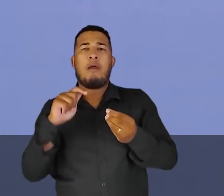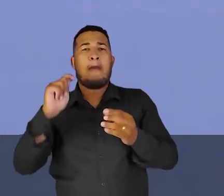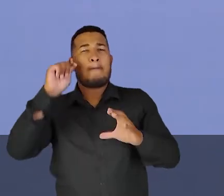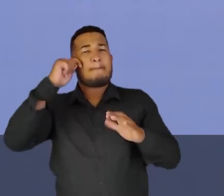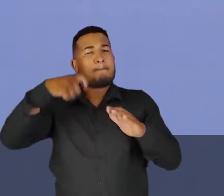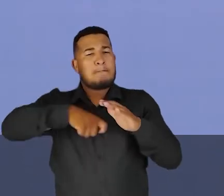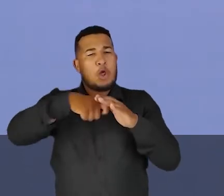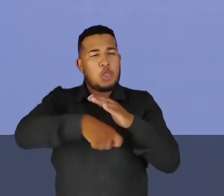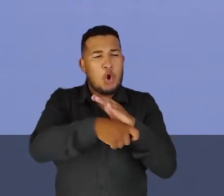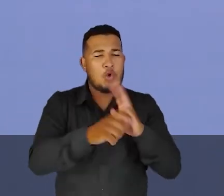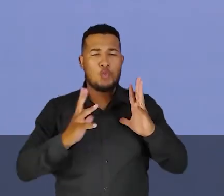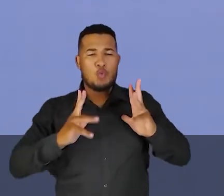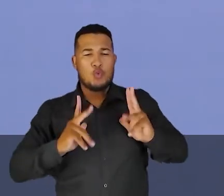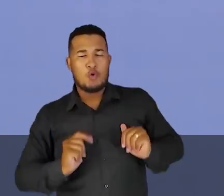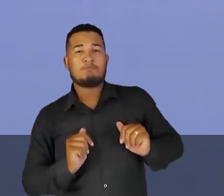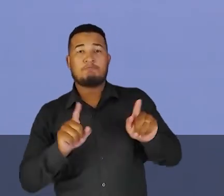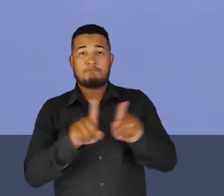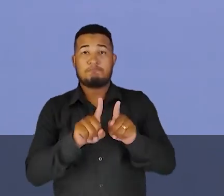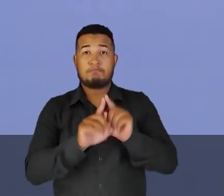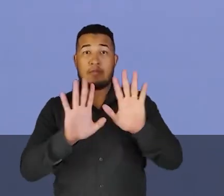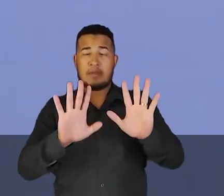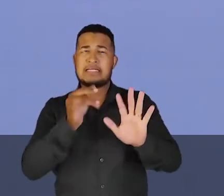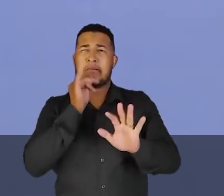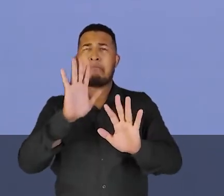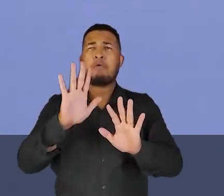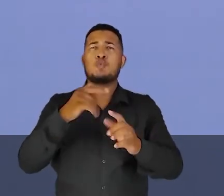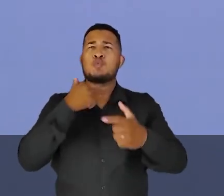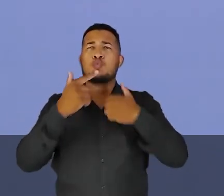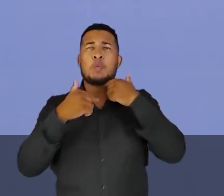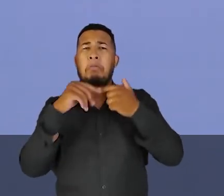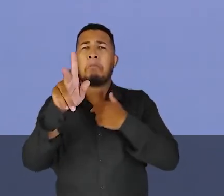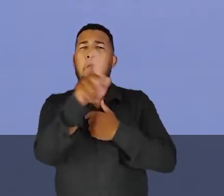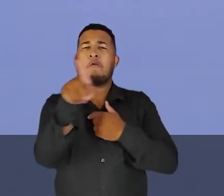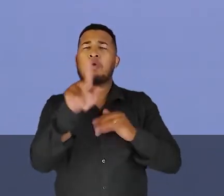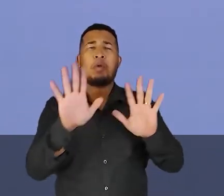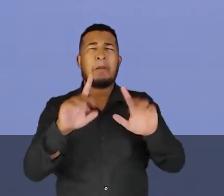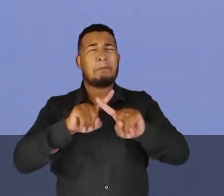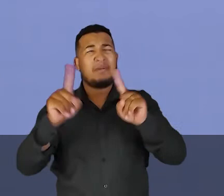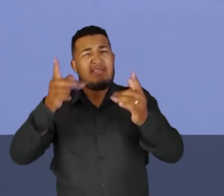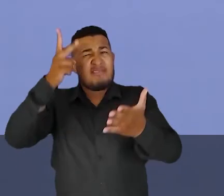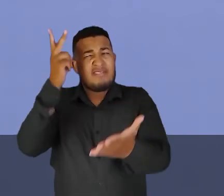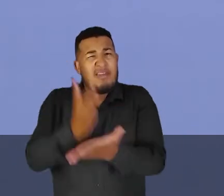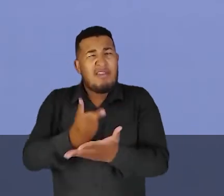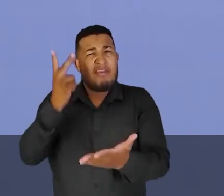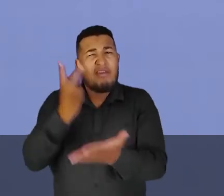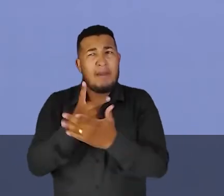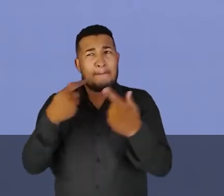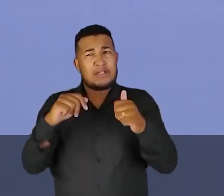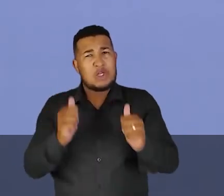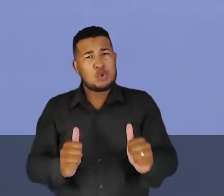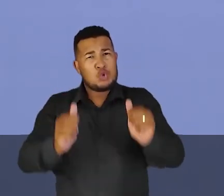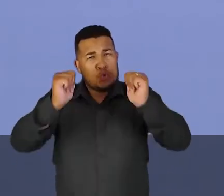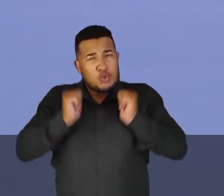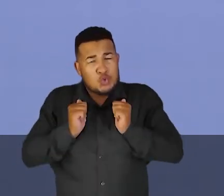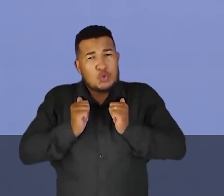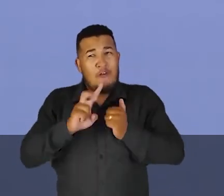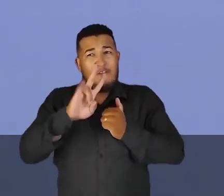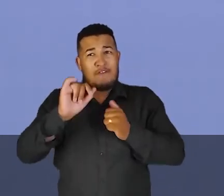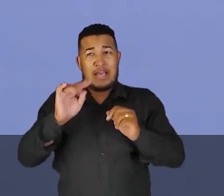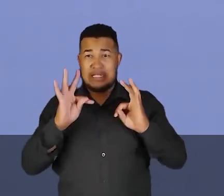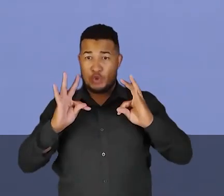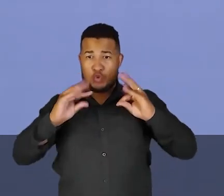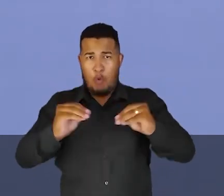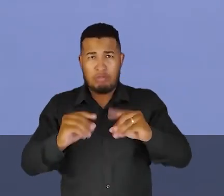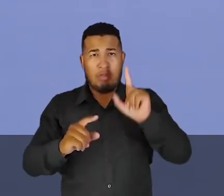Agora, olha aqui para mim. Você vai me perguntar, Luciana, mas sempre que eu precisar de uma neutralização, ela vai ser